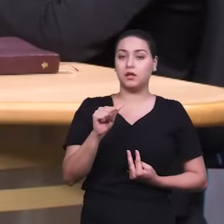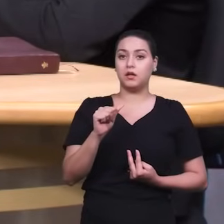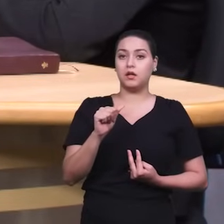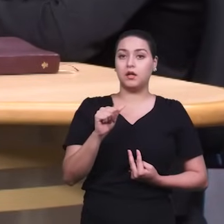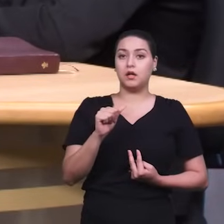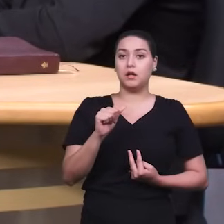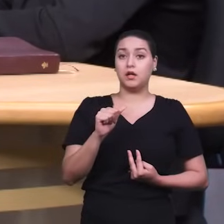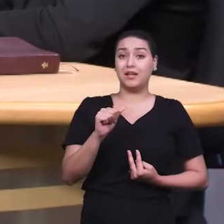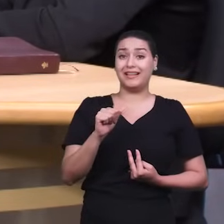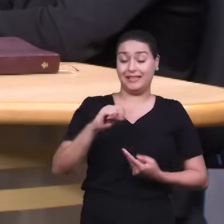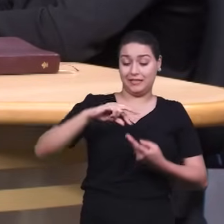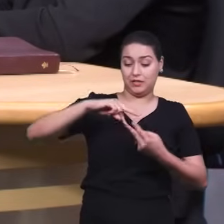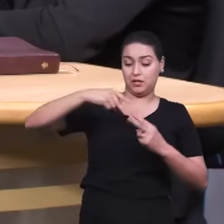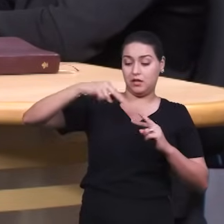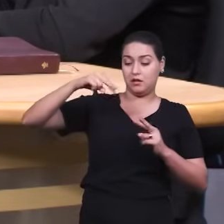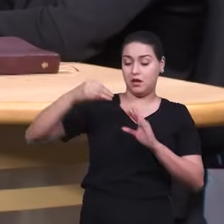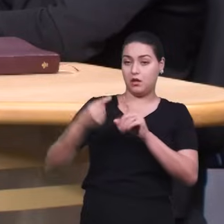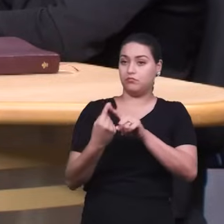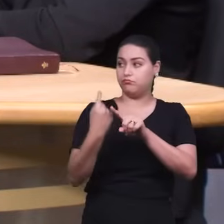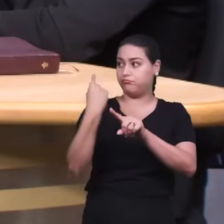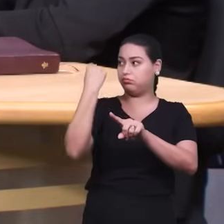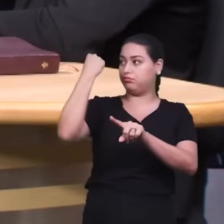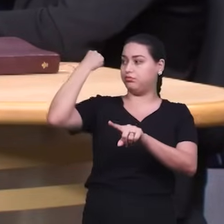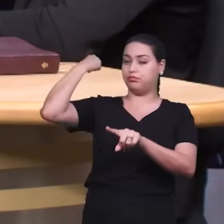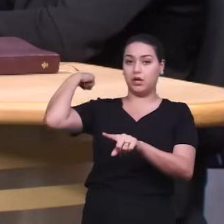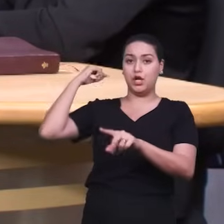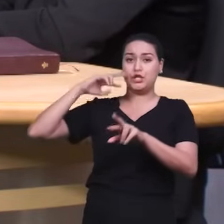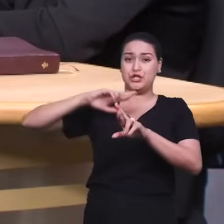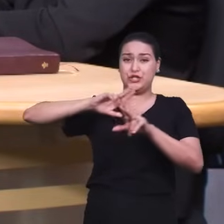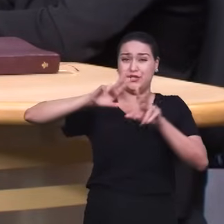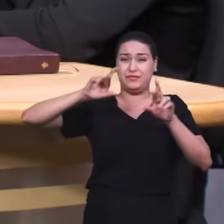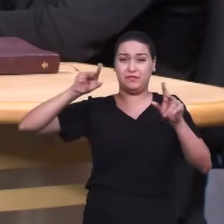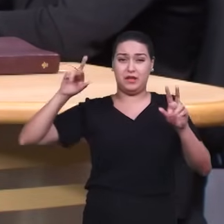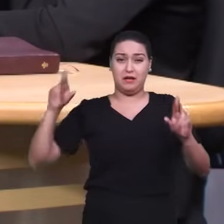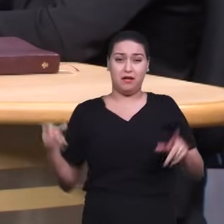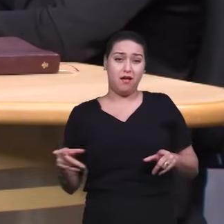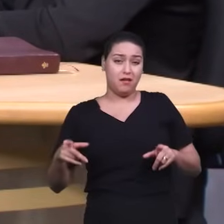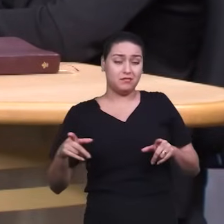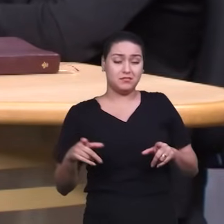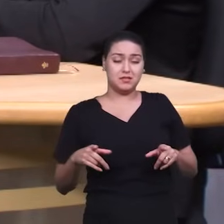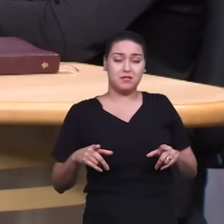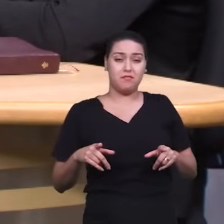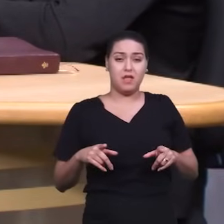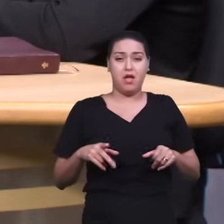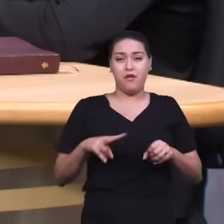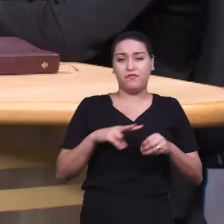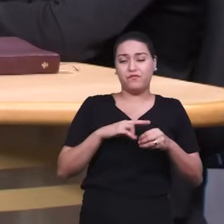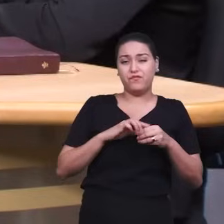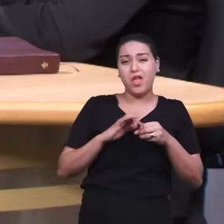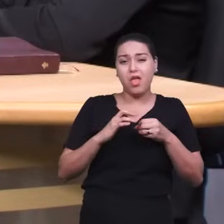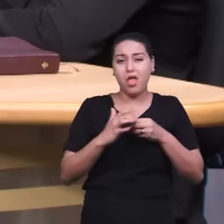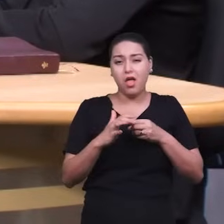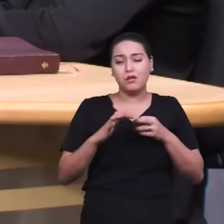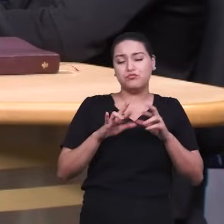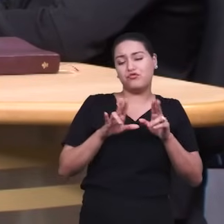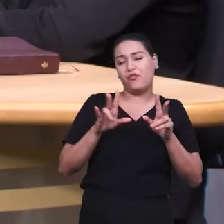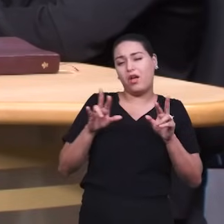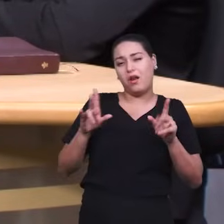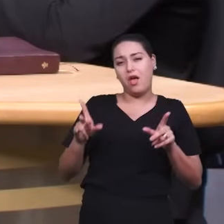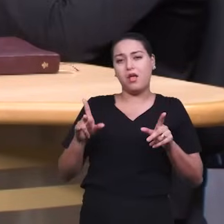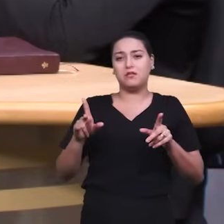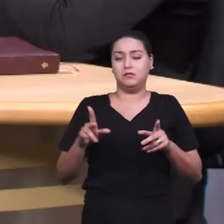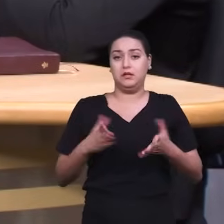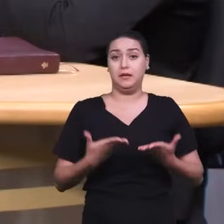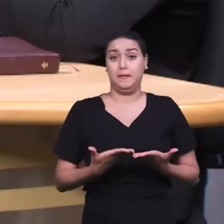boa parte dele é constituído de DNA de outros organismos, como, por exemplo, micróbios, bactérias, vírus. Uhum. Então,